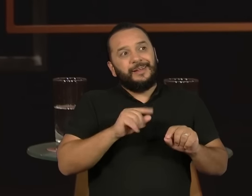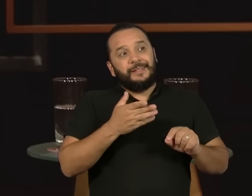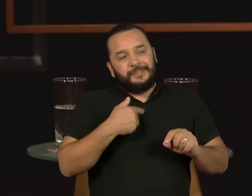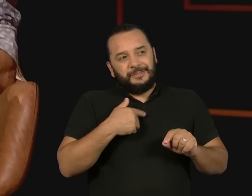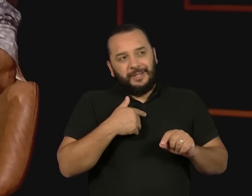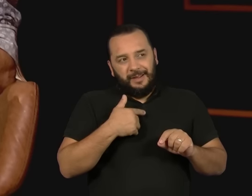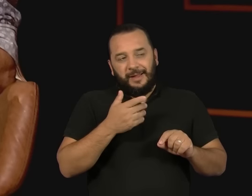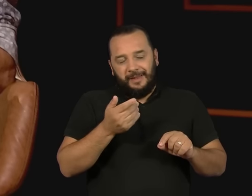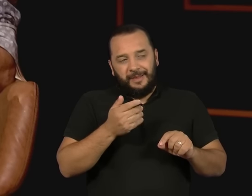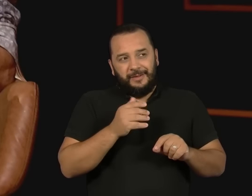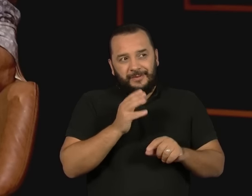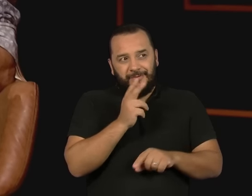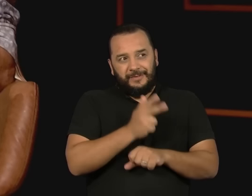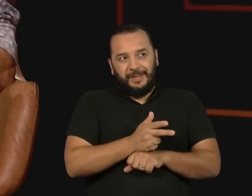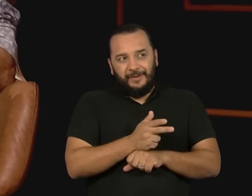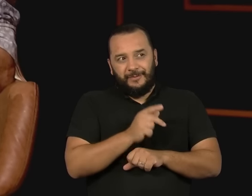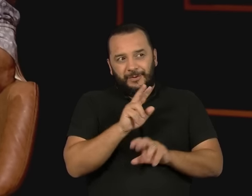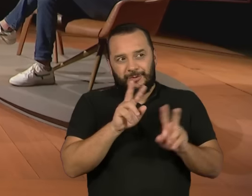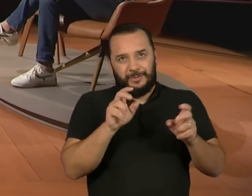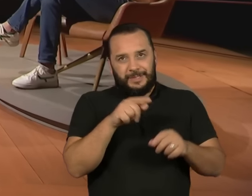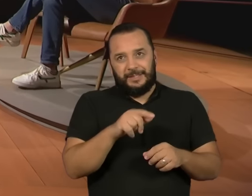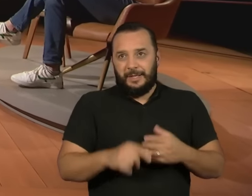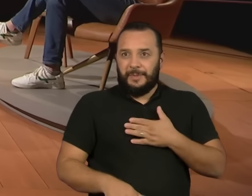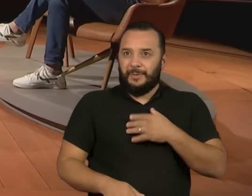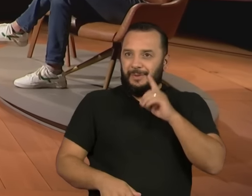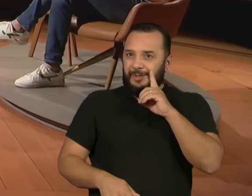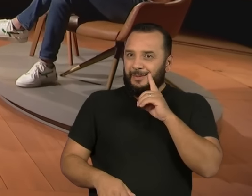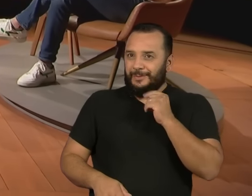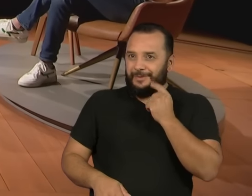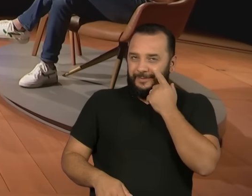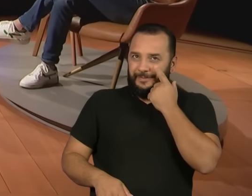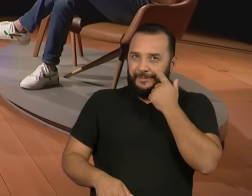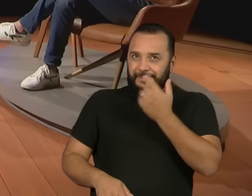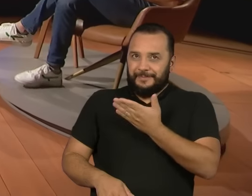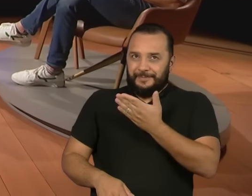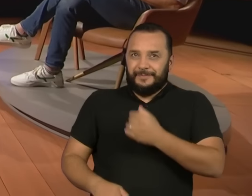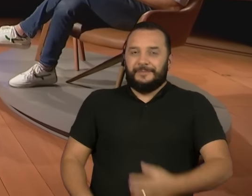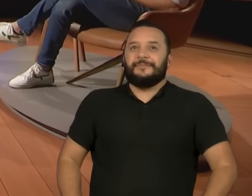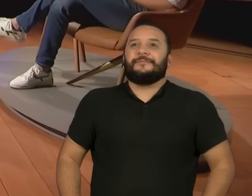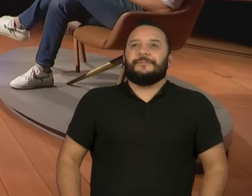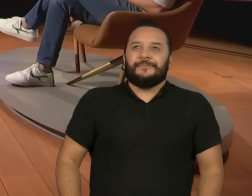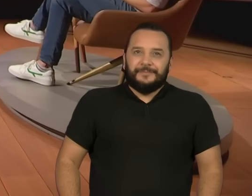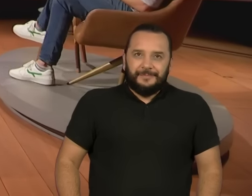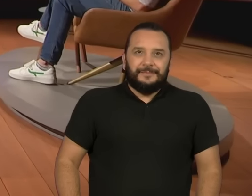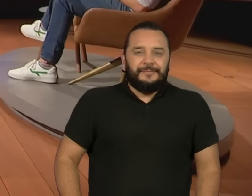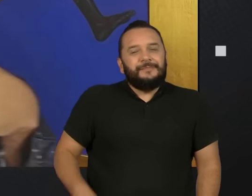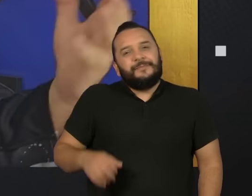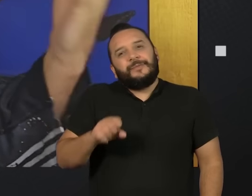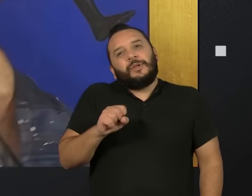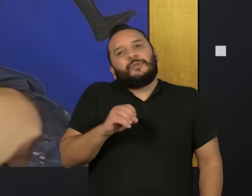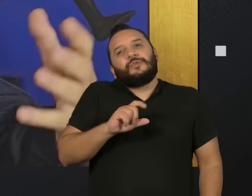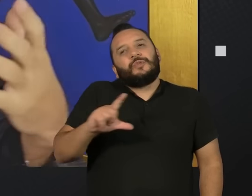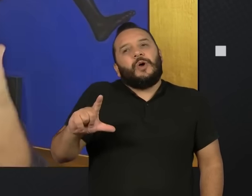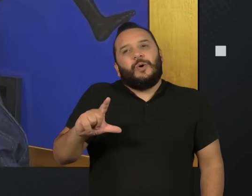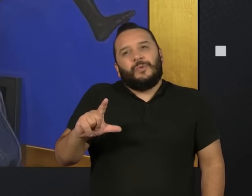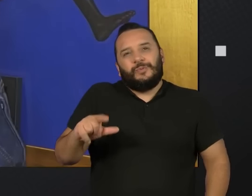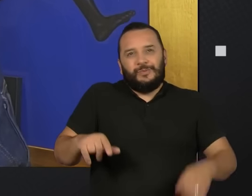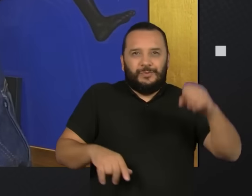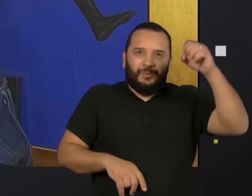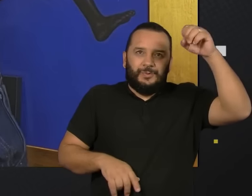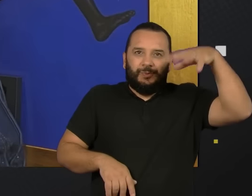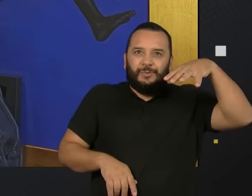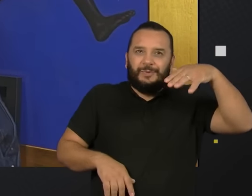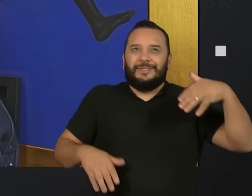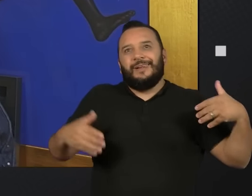recado sobre isso? Meu Deus. Meu Deus. Será que é a cigana? Sol, como eu chamo, sol de luz, né, de